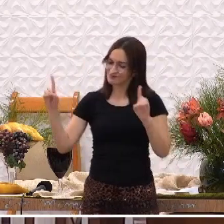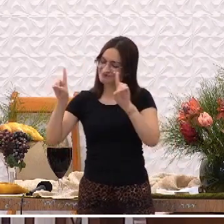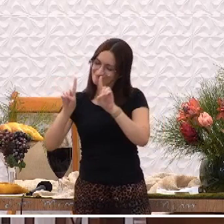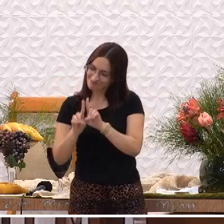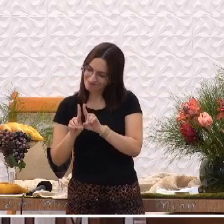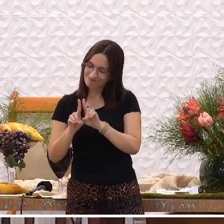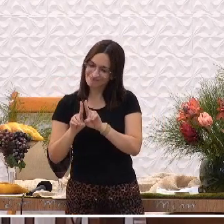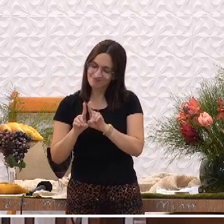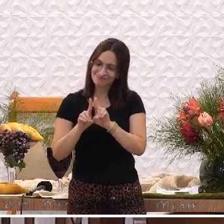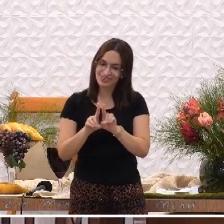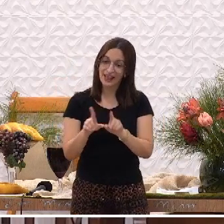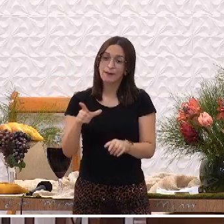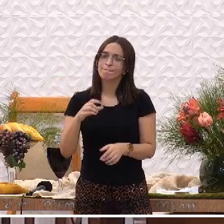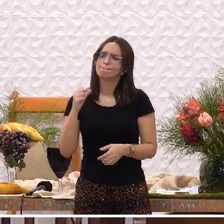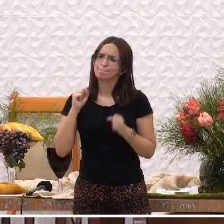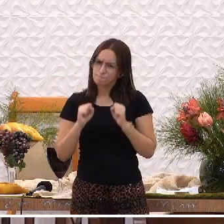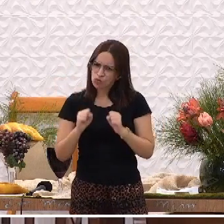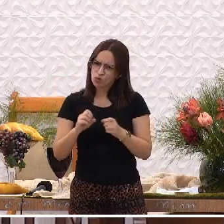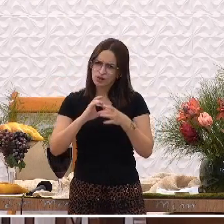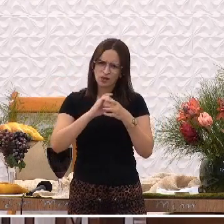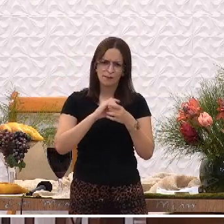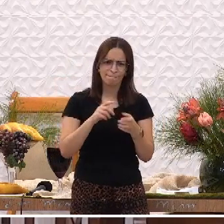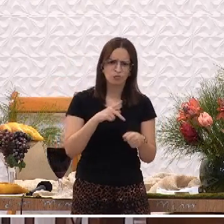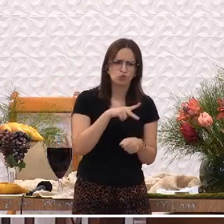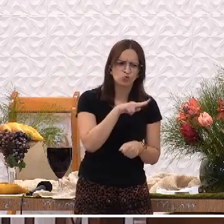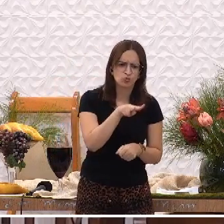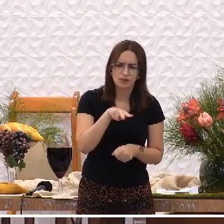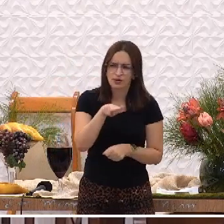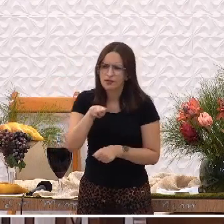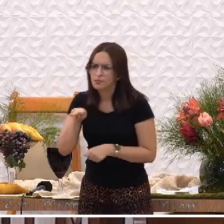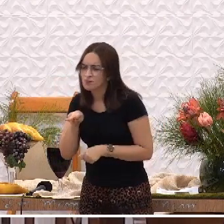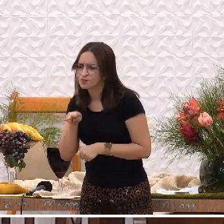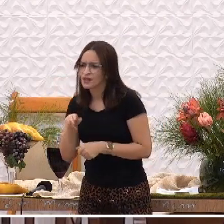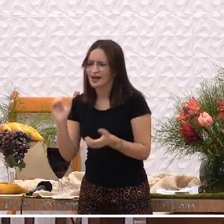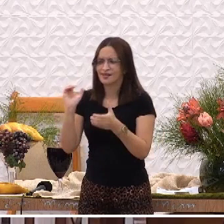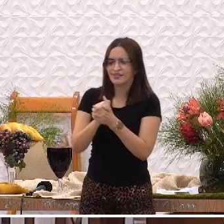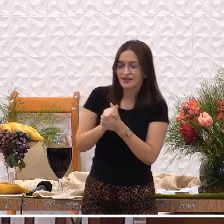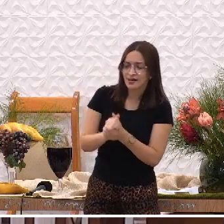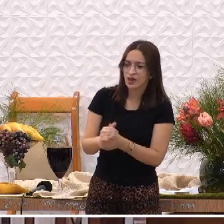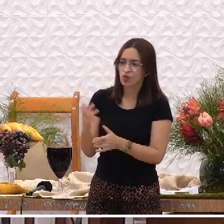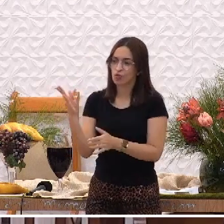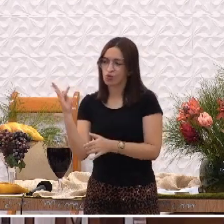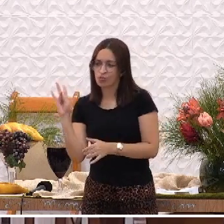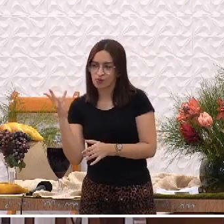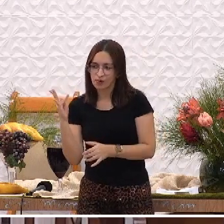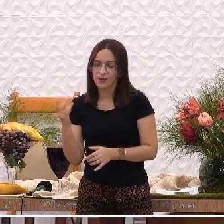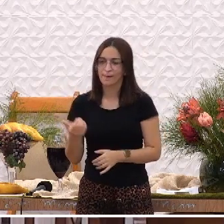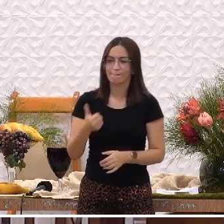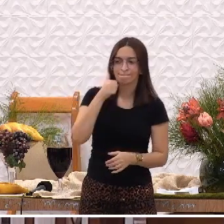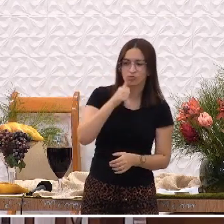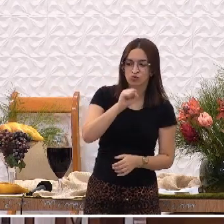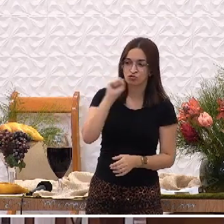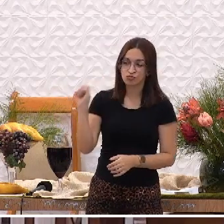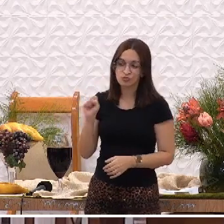sejam casais, casados, solteiros, noivos. Vocês, enquanto homem solteiro, mulher solteira, vocês também vão ter